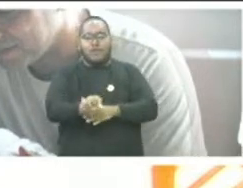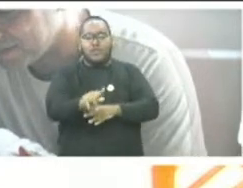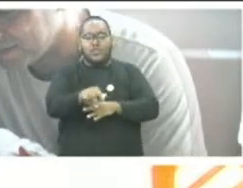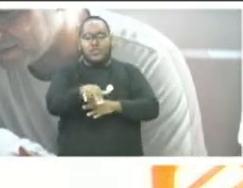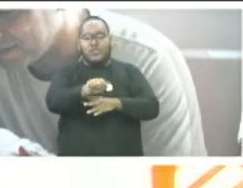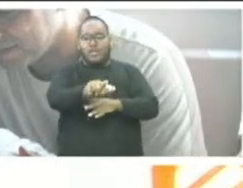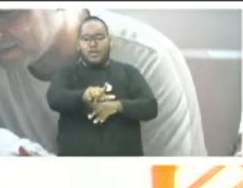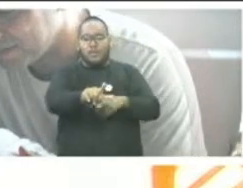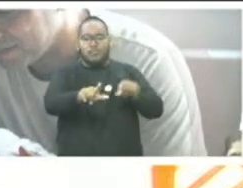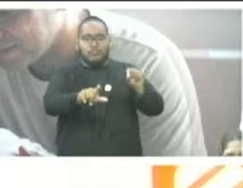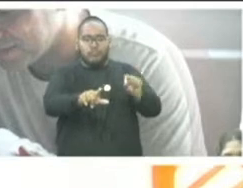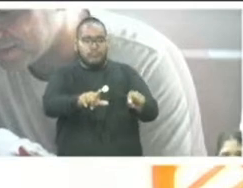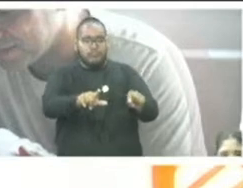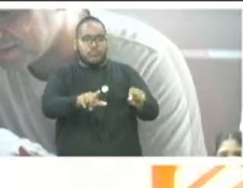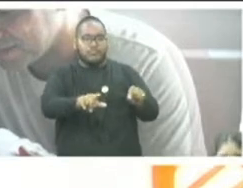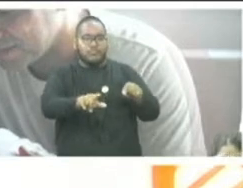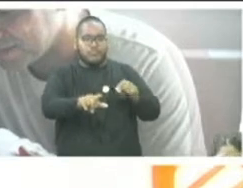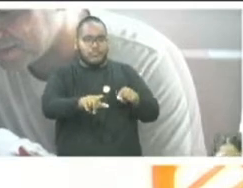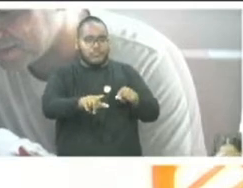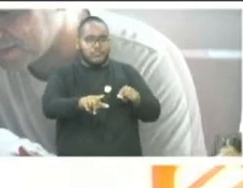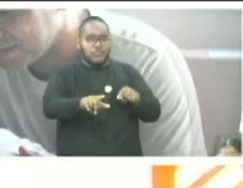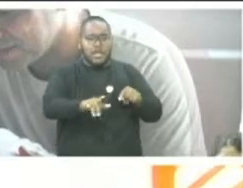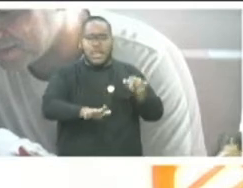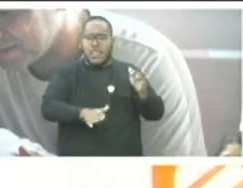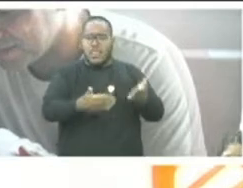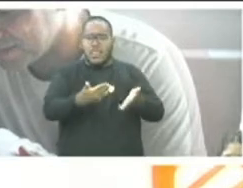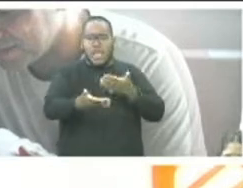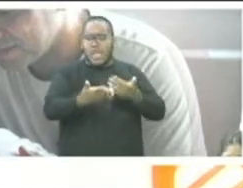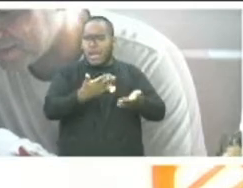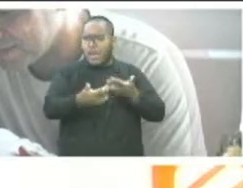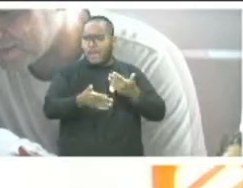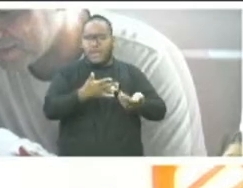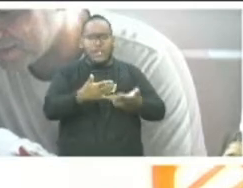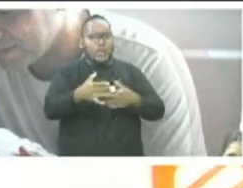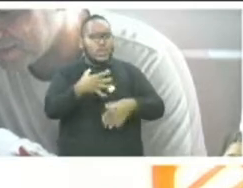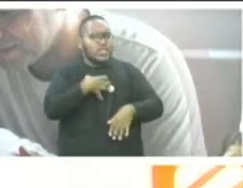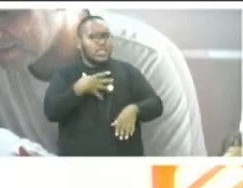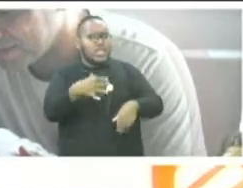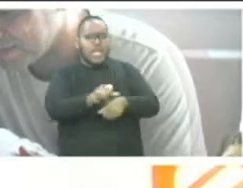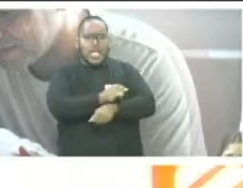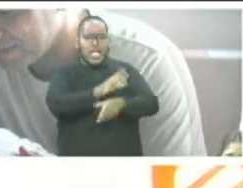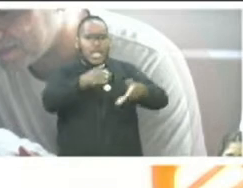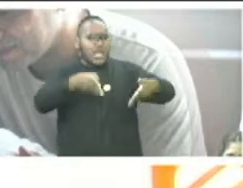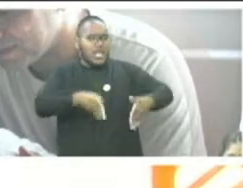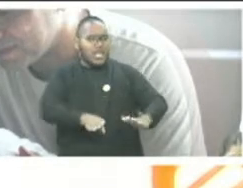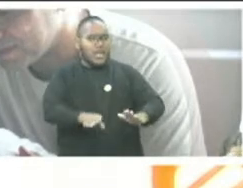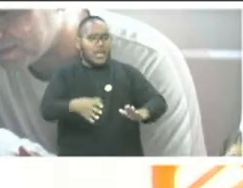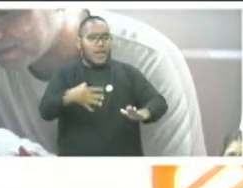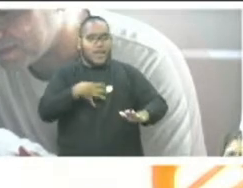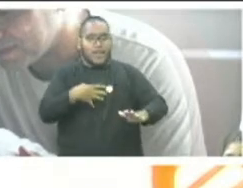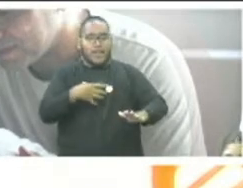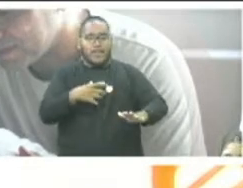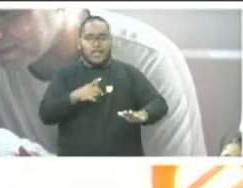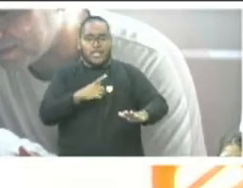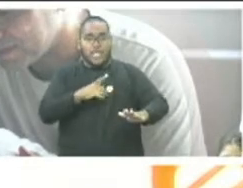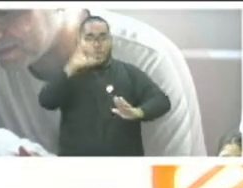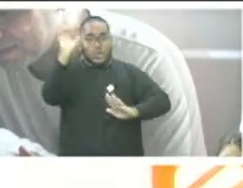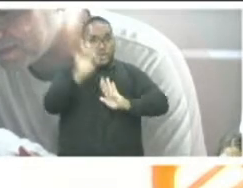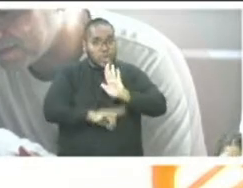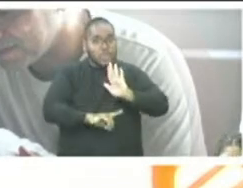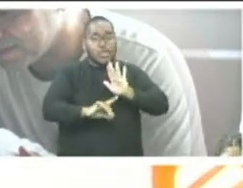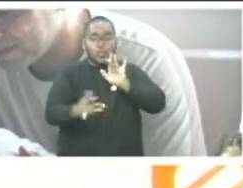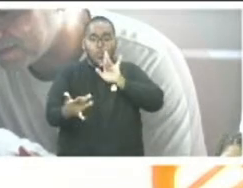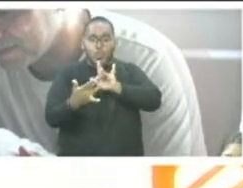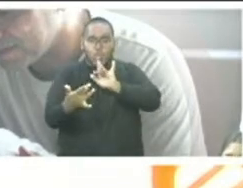que, independente da via de parto, da via de nascimento, esse bebê tem o direito de estar no contato pele a